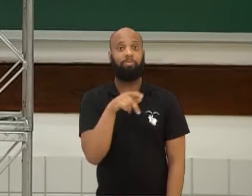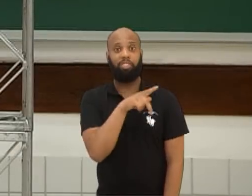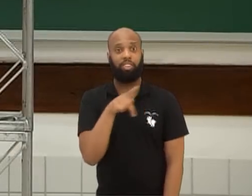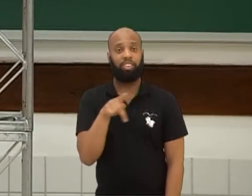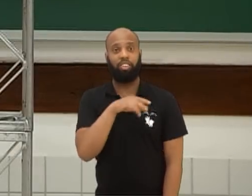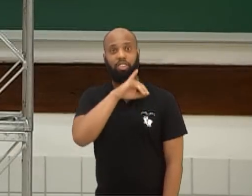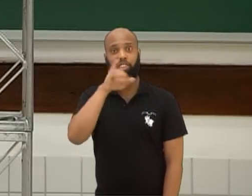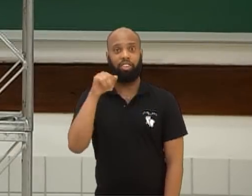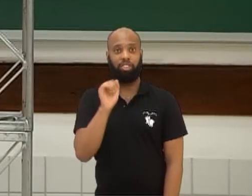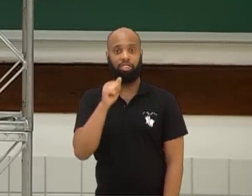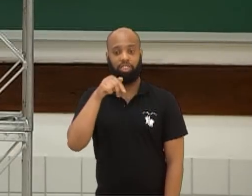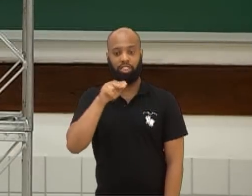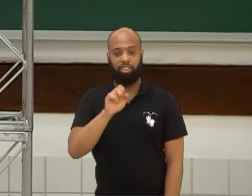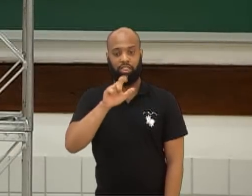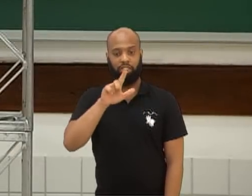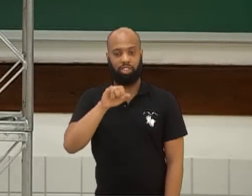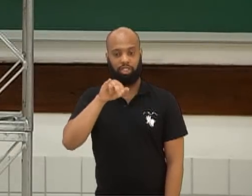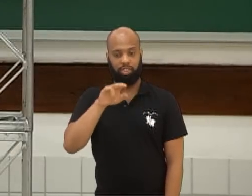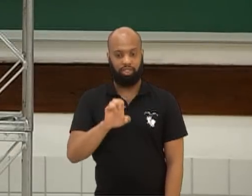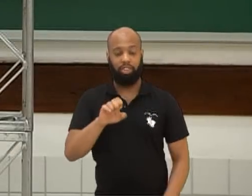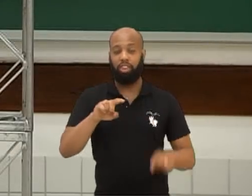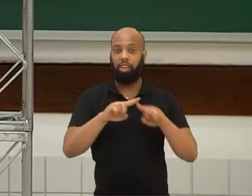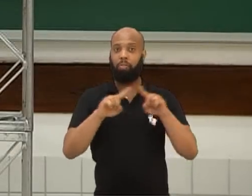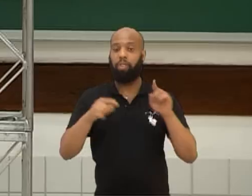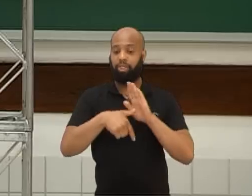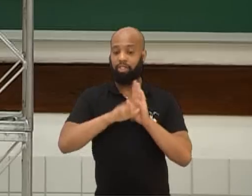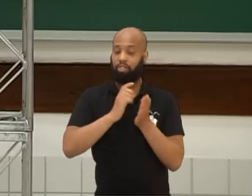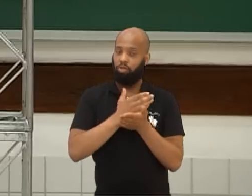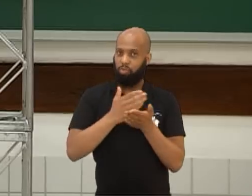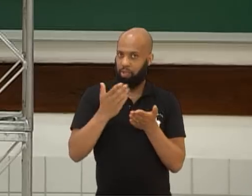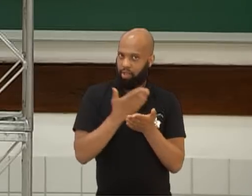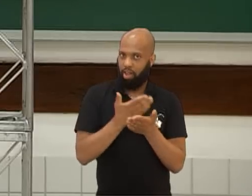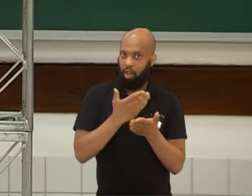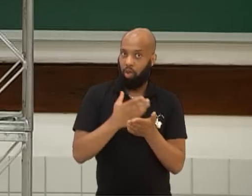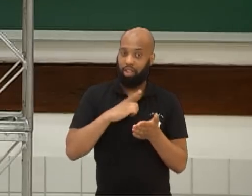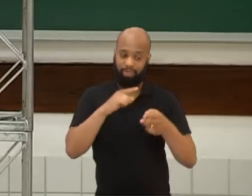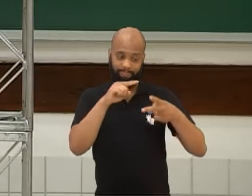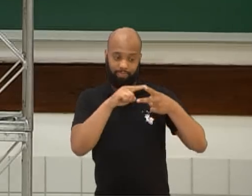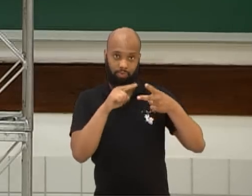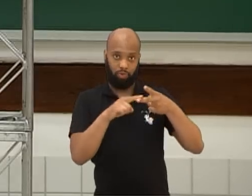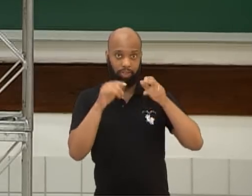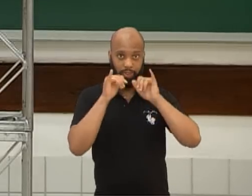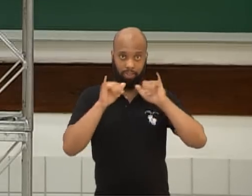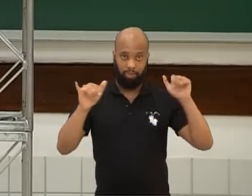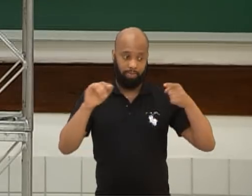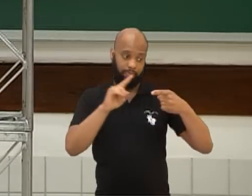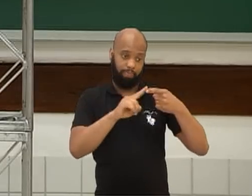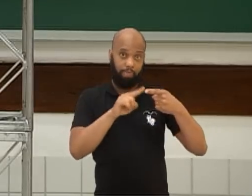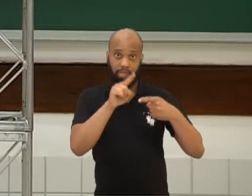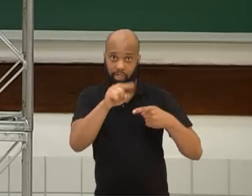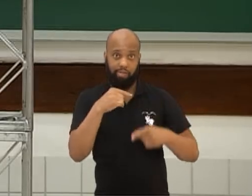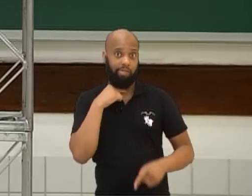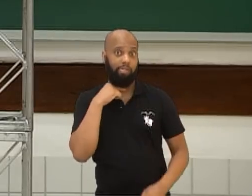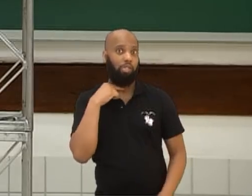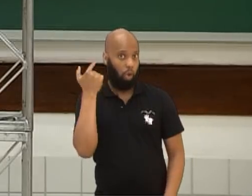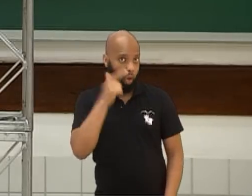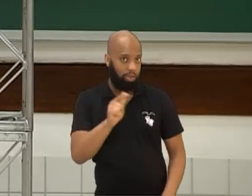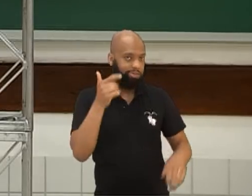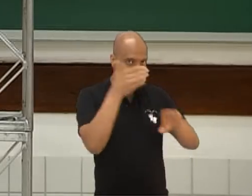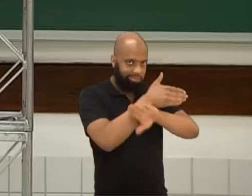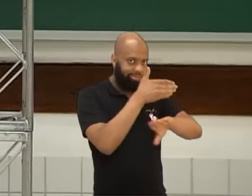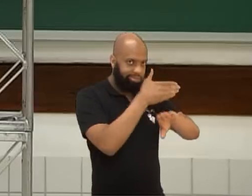de começarmos a nossa aula, eu vou dar 2 recados super importantes. Primeiro recadinho, se você tem acesso ao Class 1,